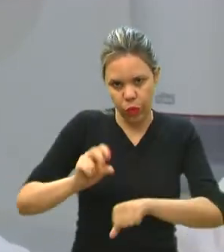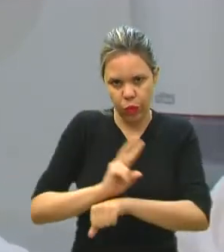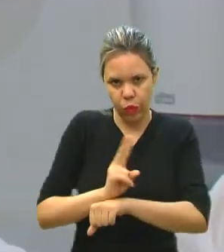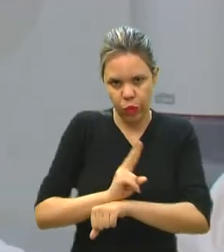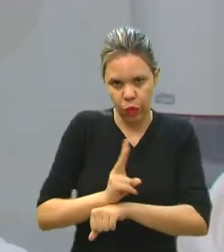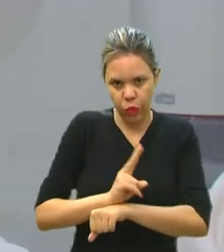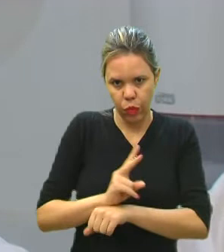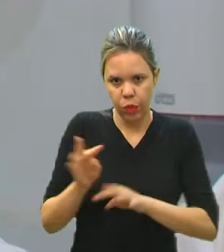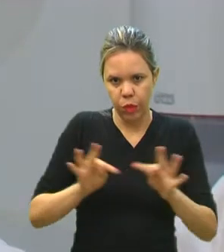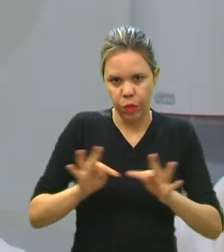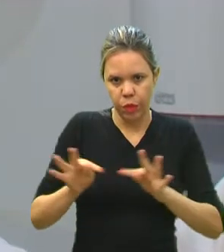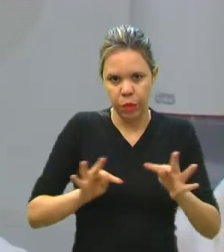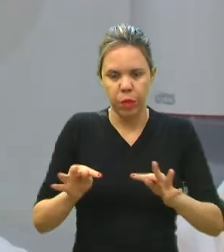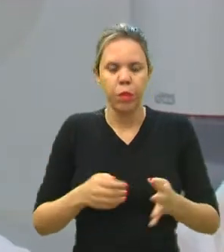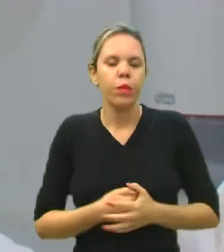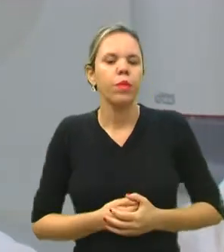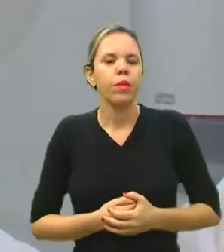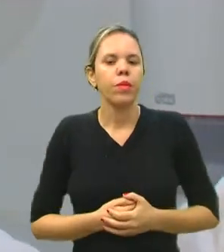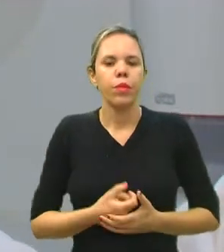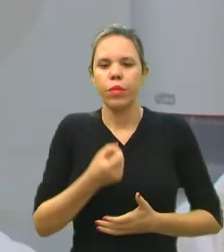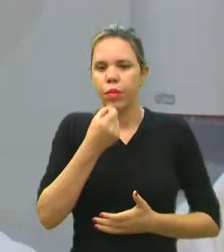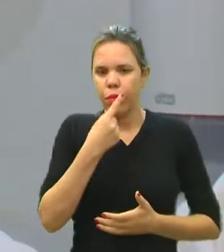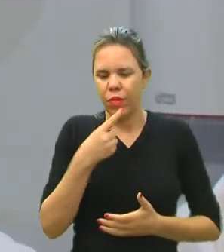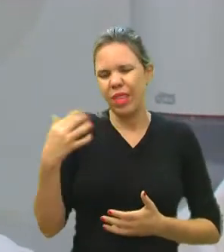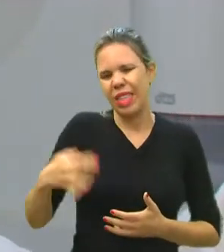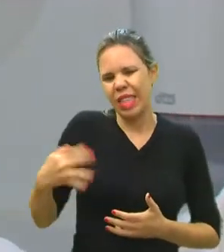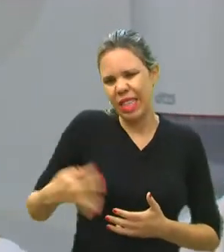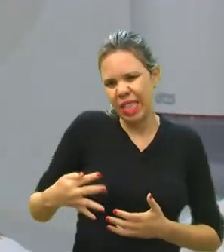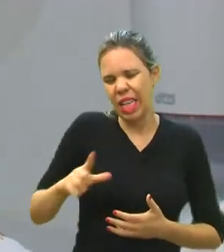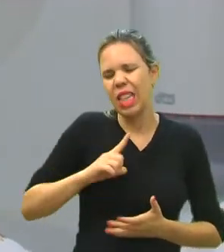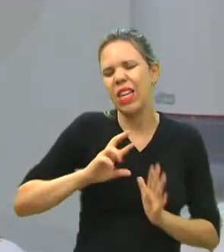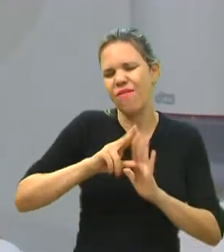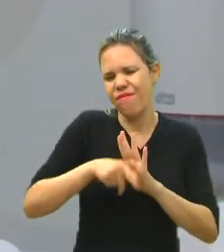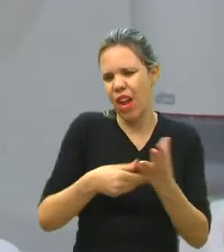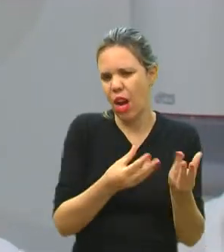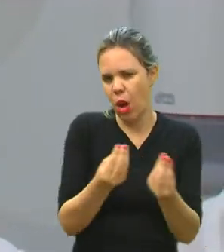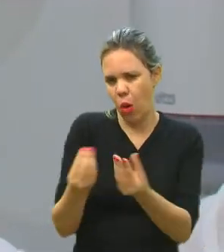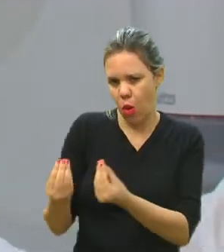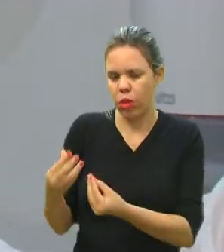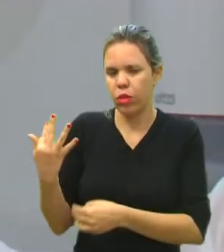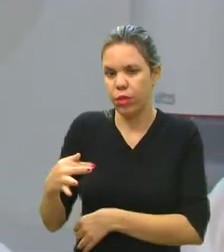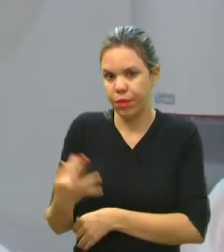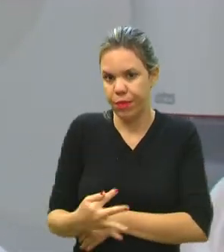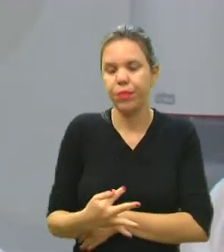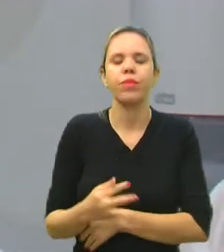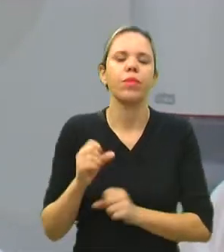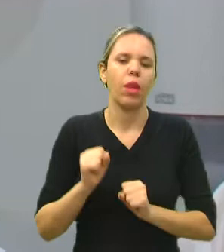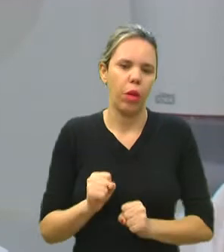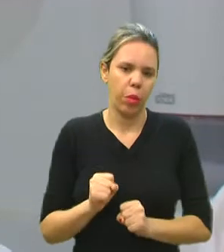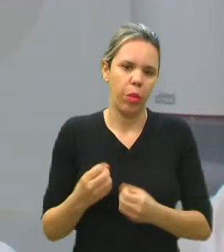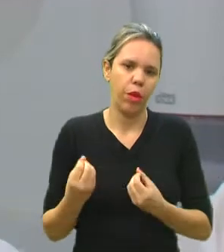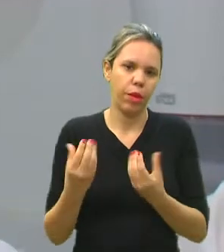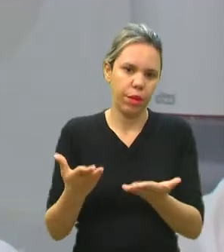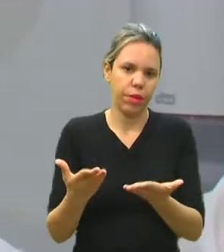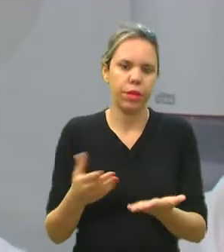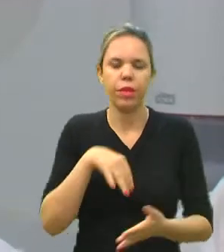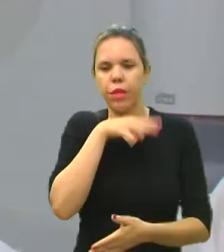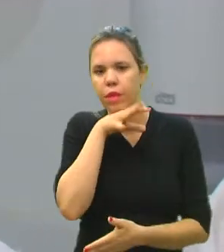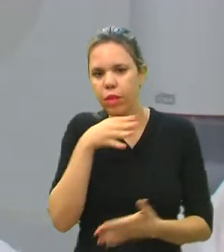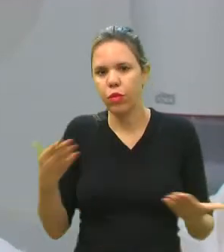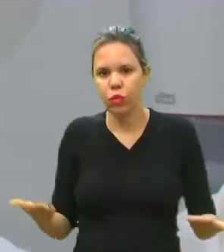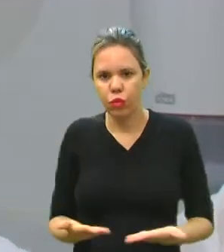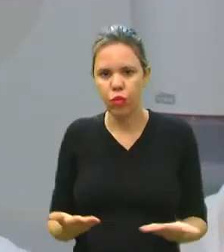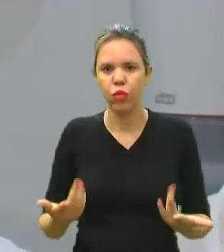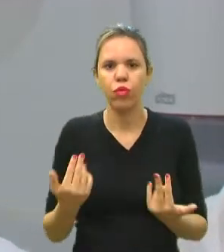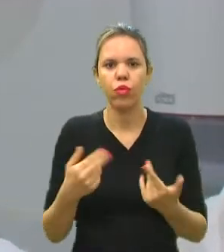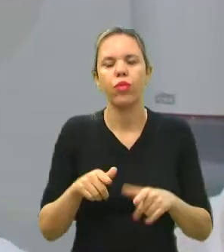gente verificar a segurança do tratamento. Medicações para dor. Existem várias medicações para dor que podem ser dadas